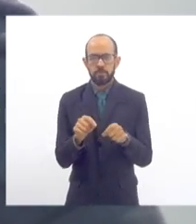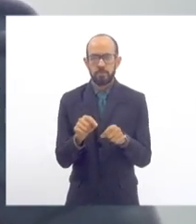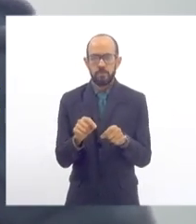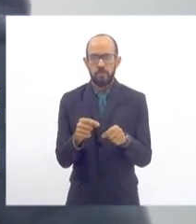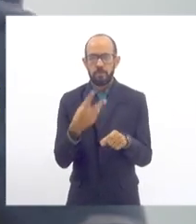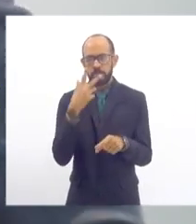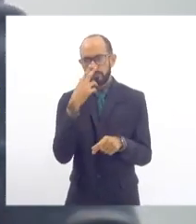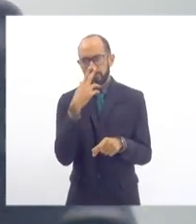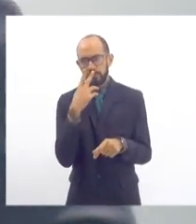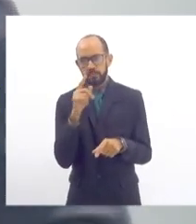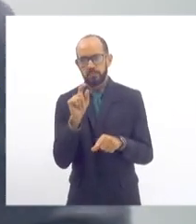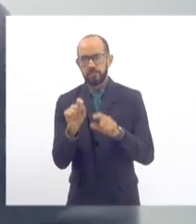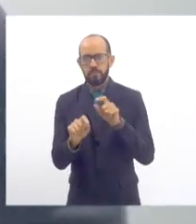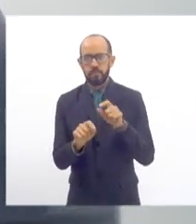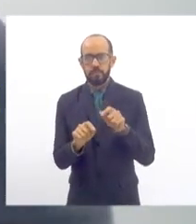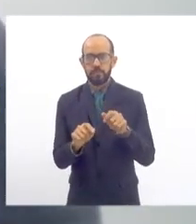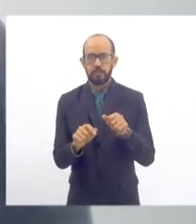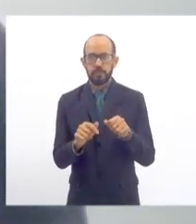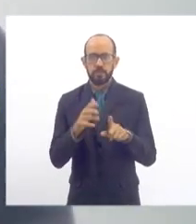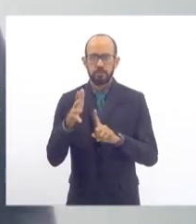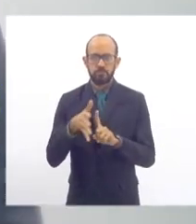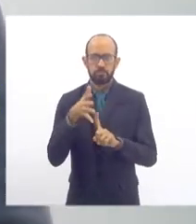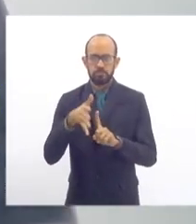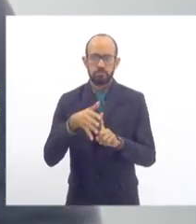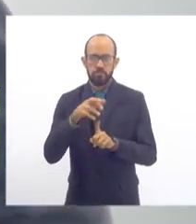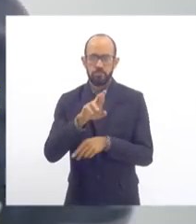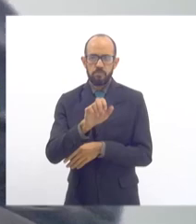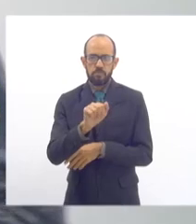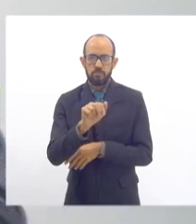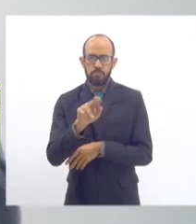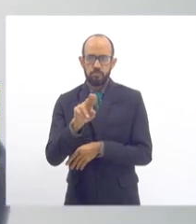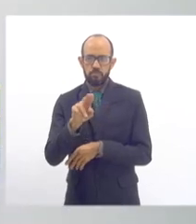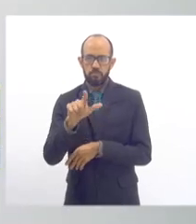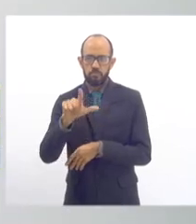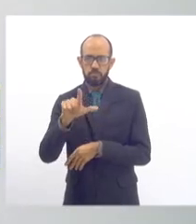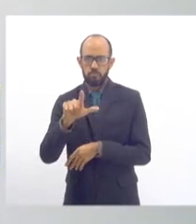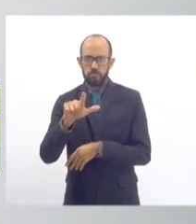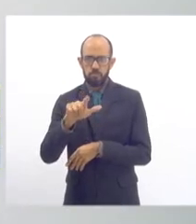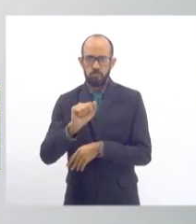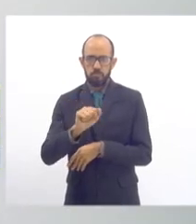parece, acho que a fala do Dr. Raul nesse sentido foi bastante